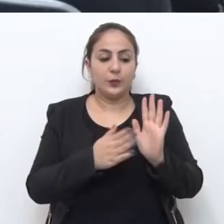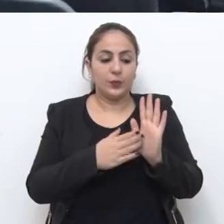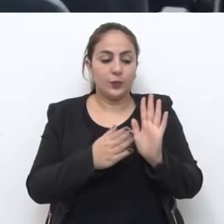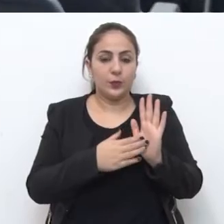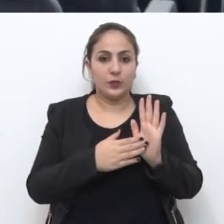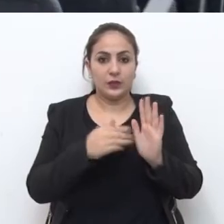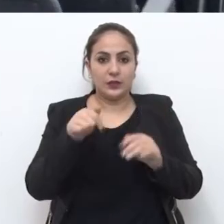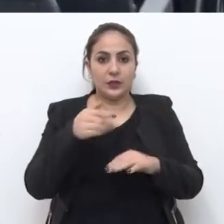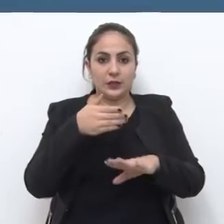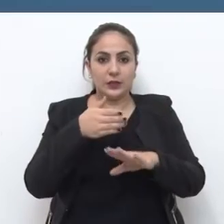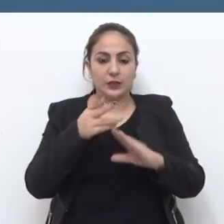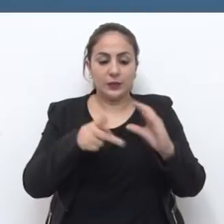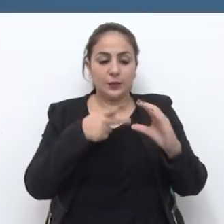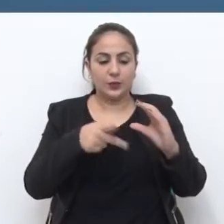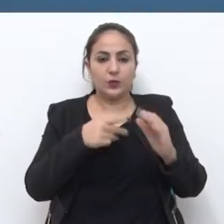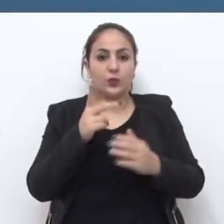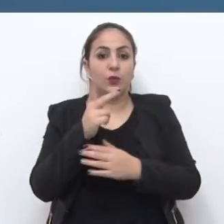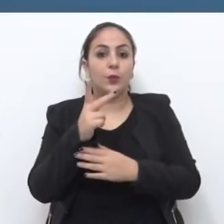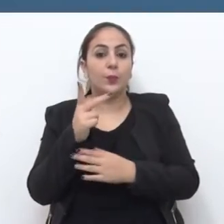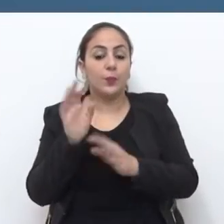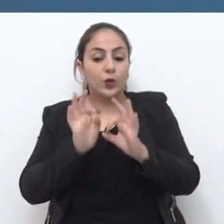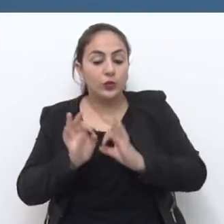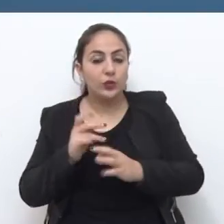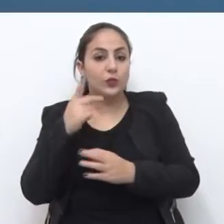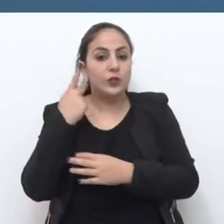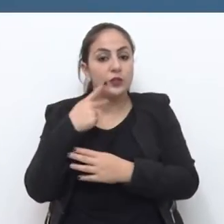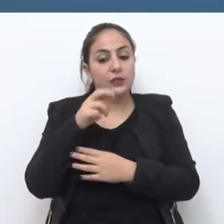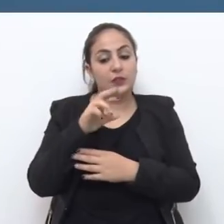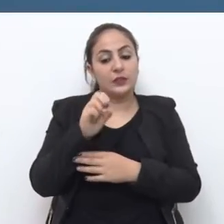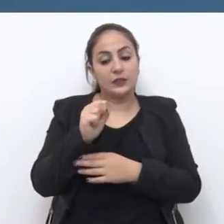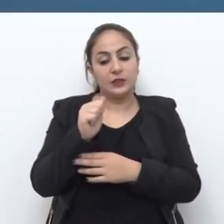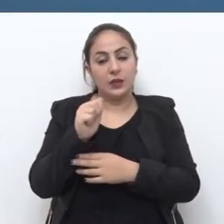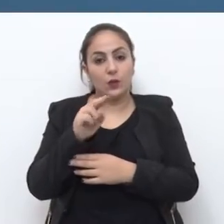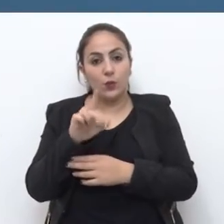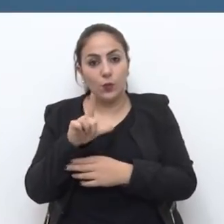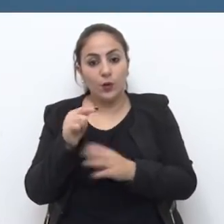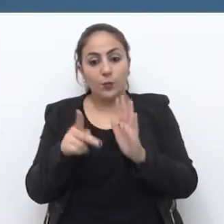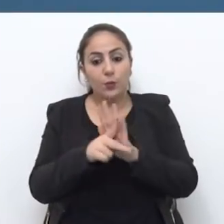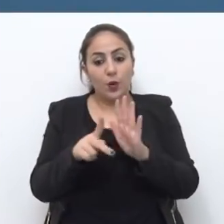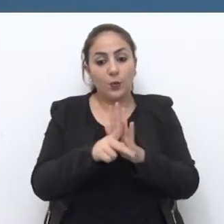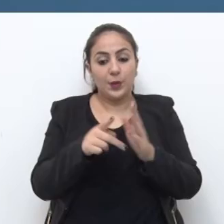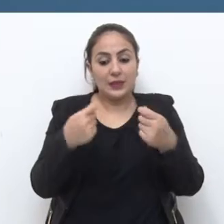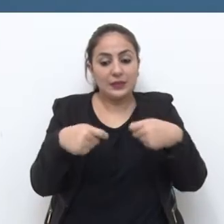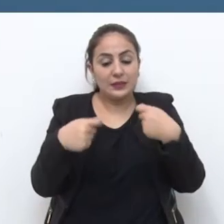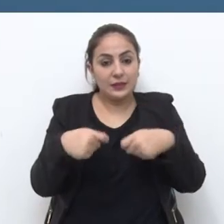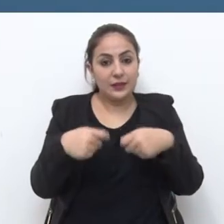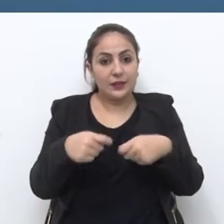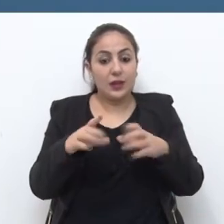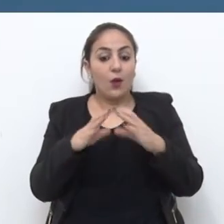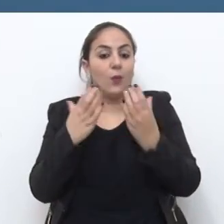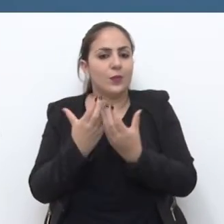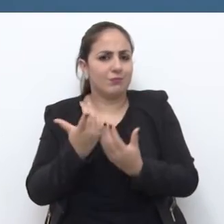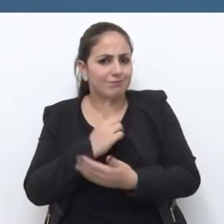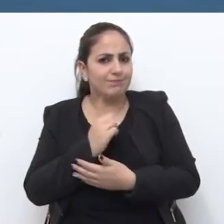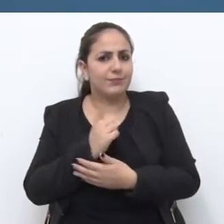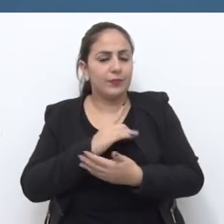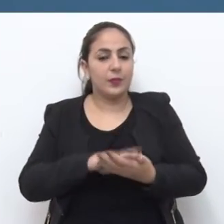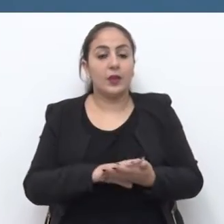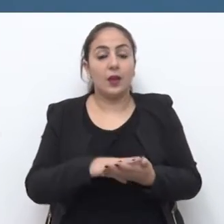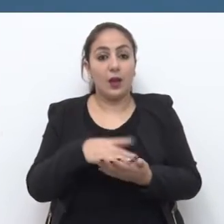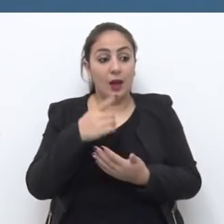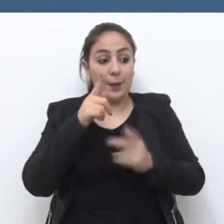foi aprovada aqui pela Câmara, um projeto do vereador Saul. Ele vem suprir uma necessidade que a comunidade